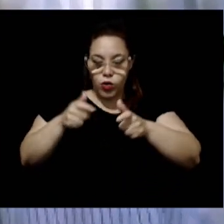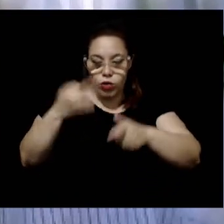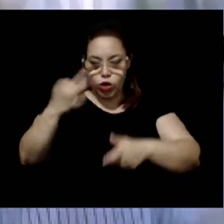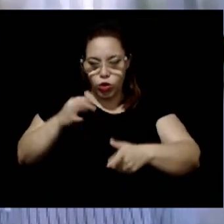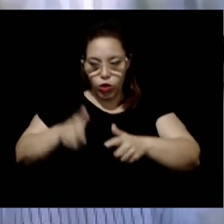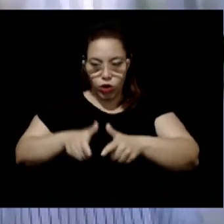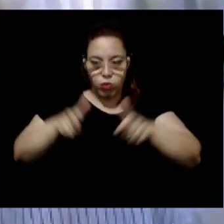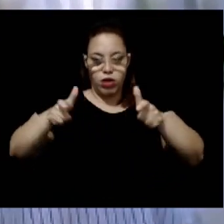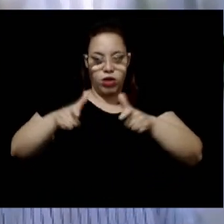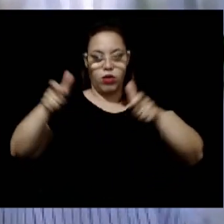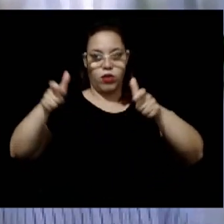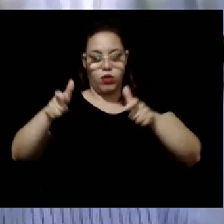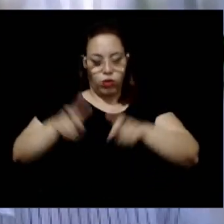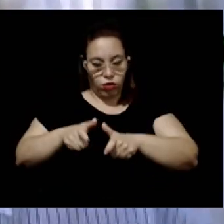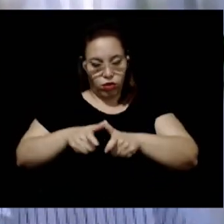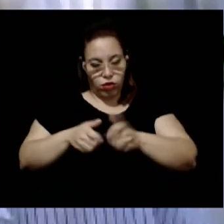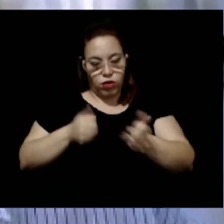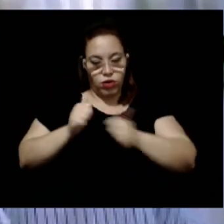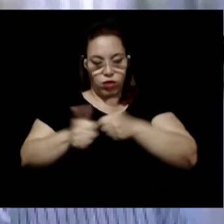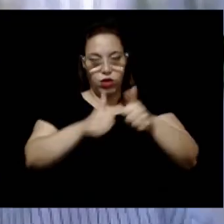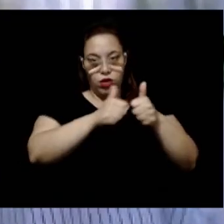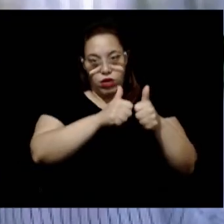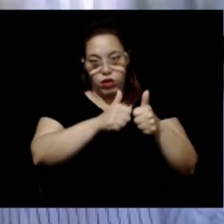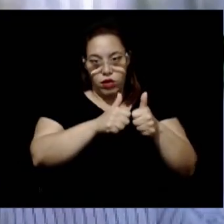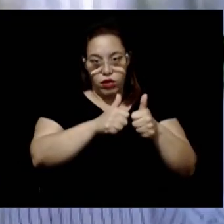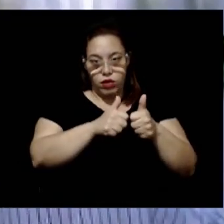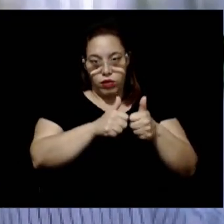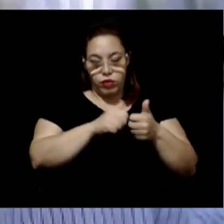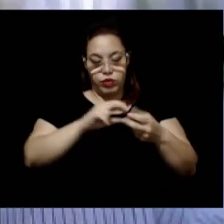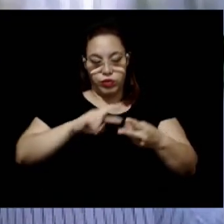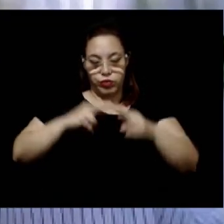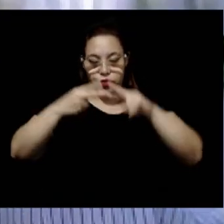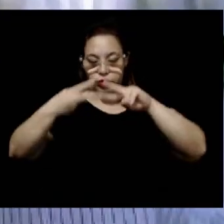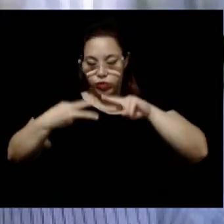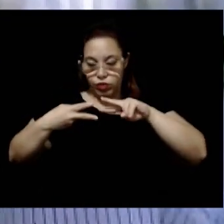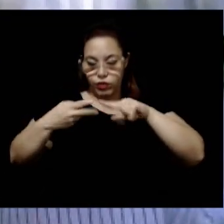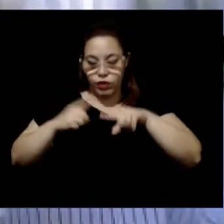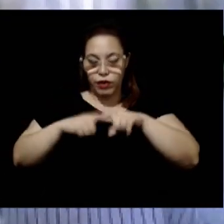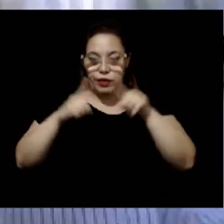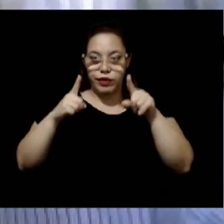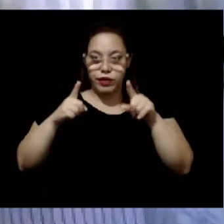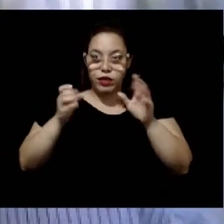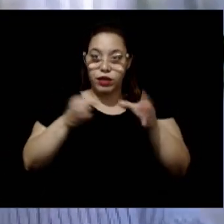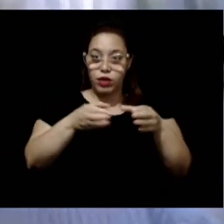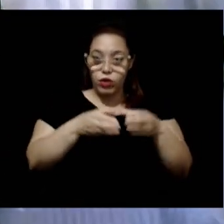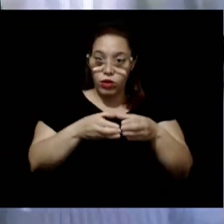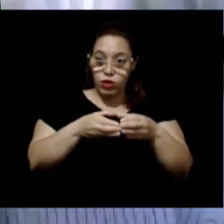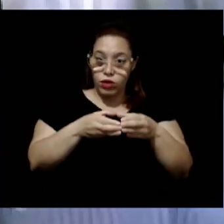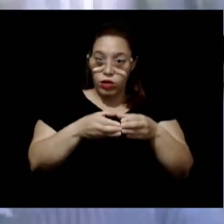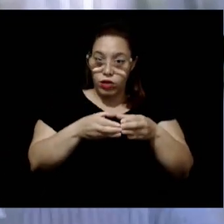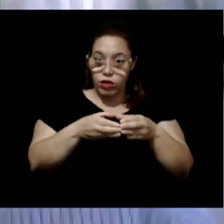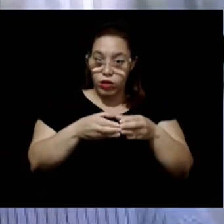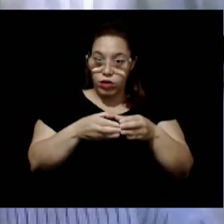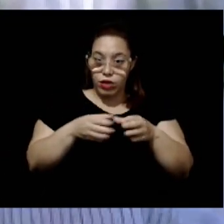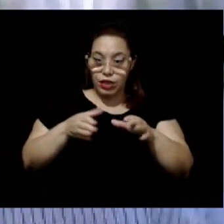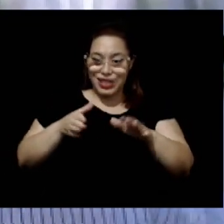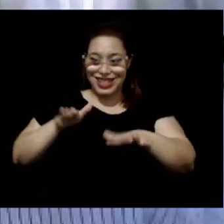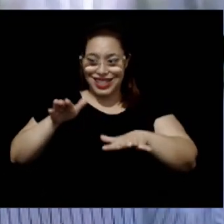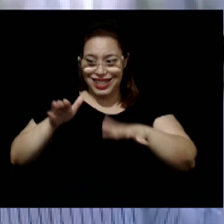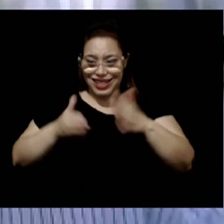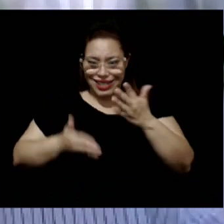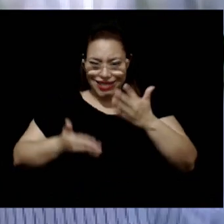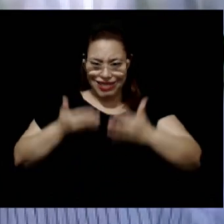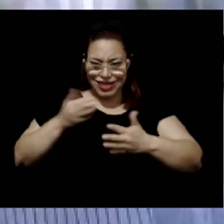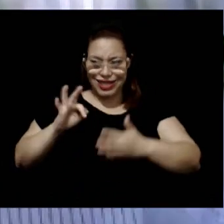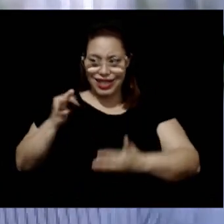já varia de pessoa para pessoa geneticamente. Mas tem um grupo de pacientes que tem um desequilíbrio nesse sistema de percepção de dor